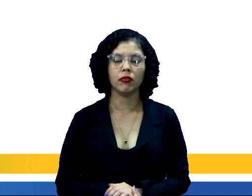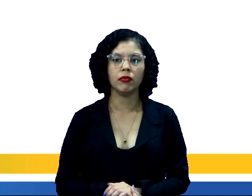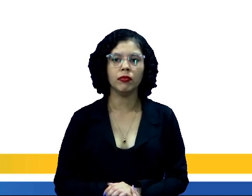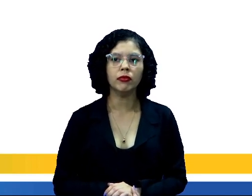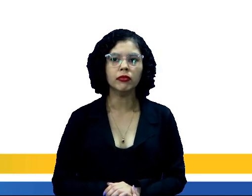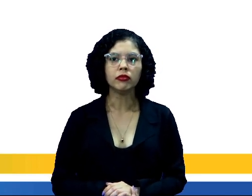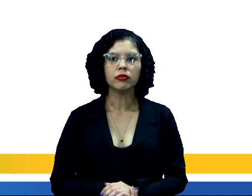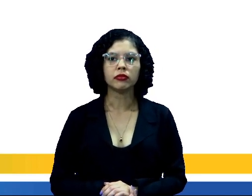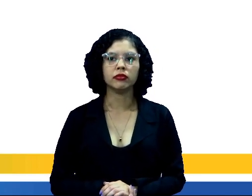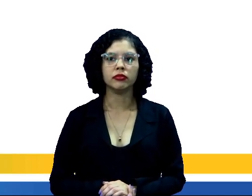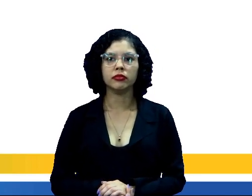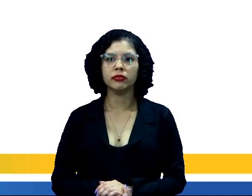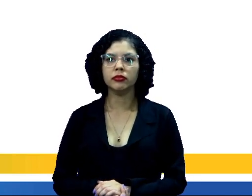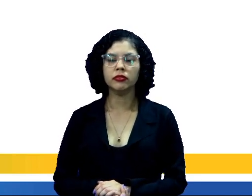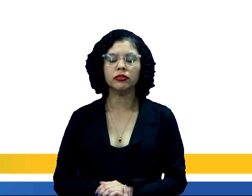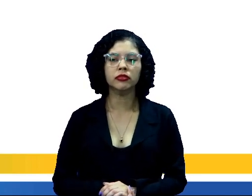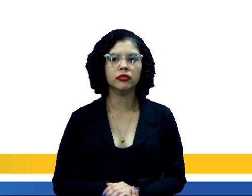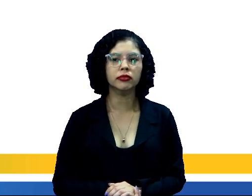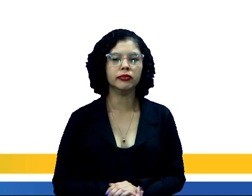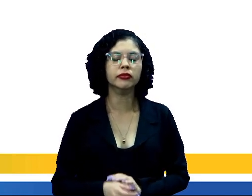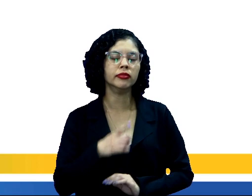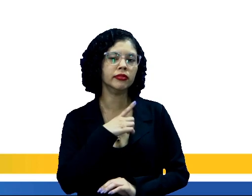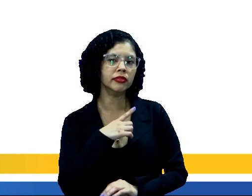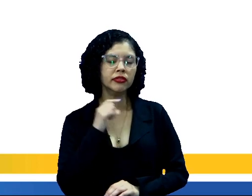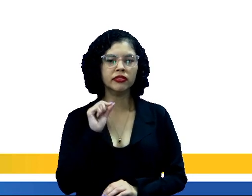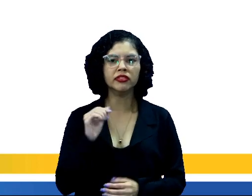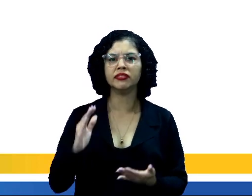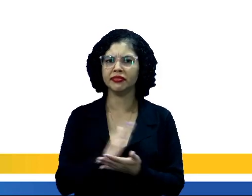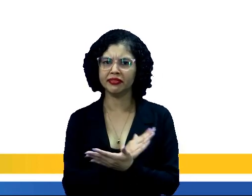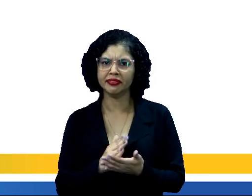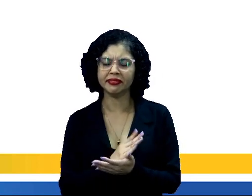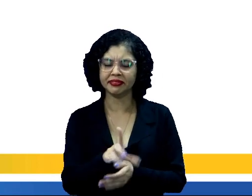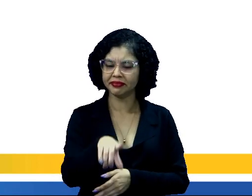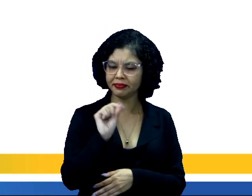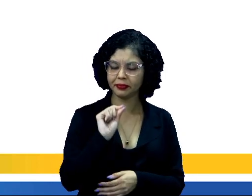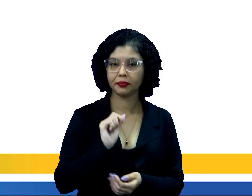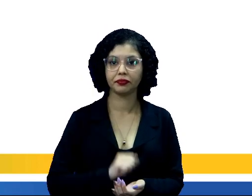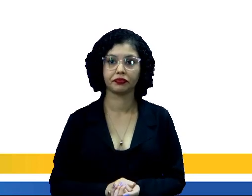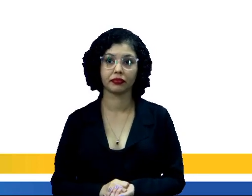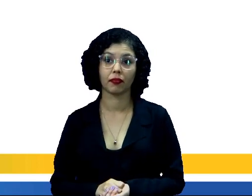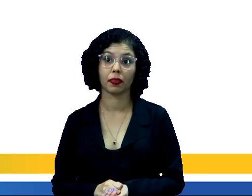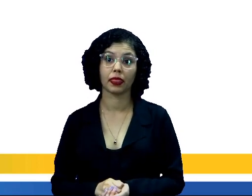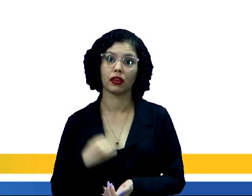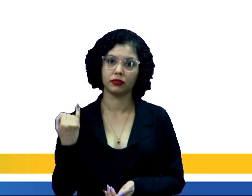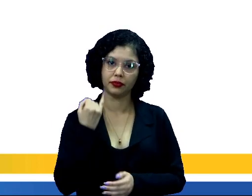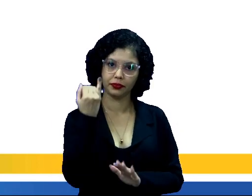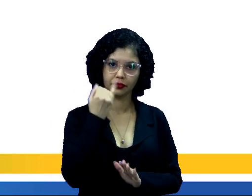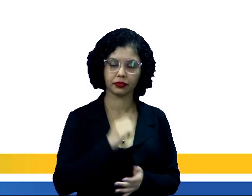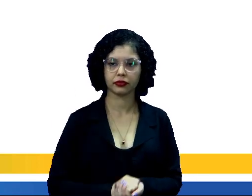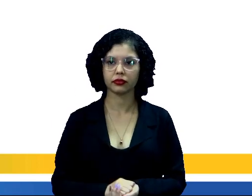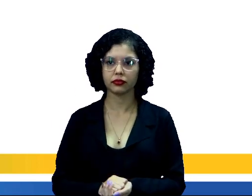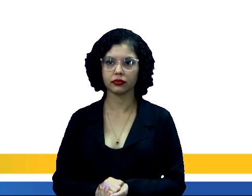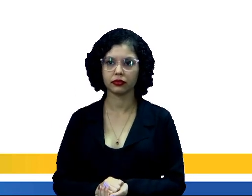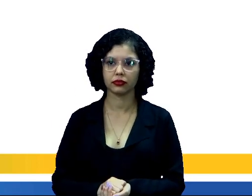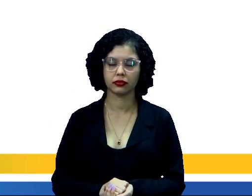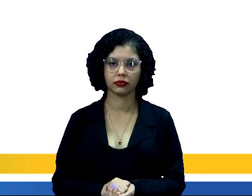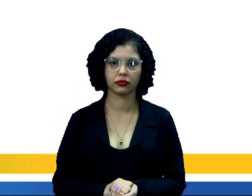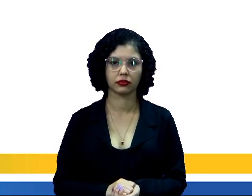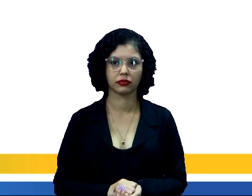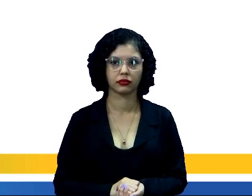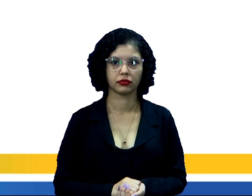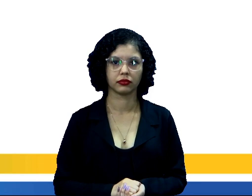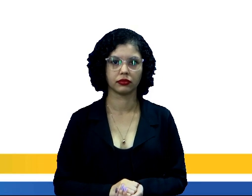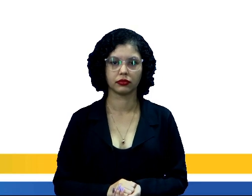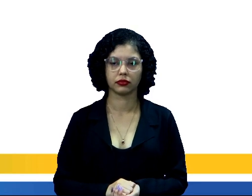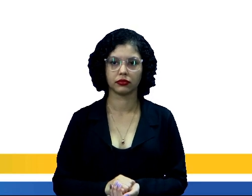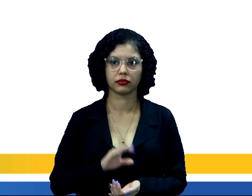omelette. Né? Nós temos algumas escolhas no menu principal. Nós temos roast beef,